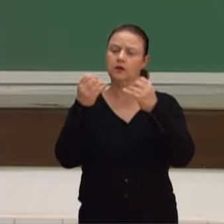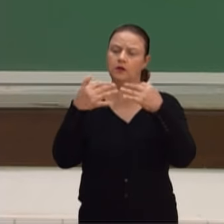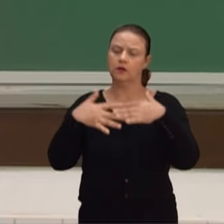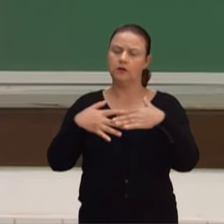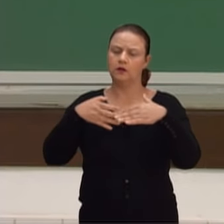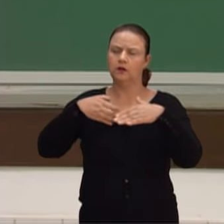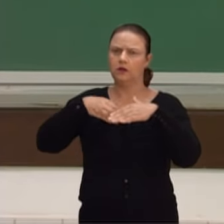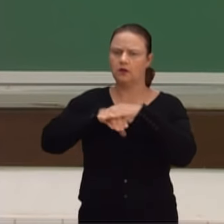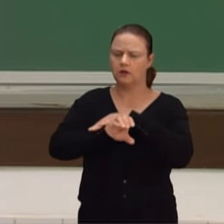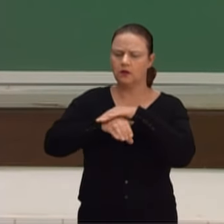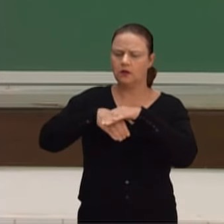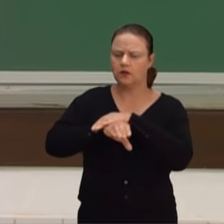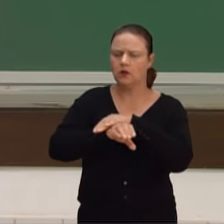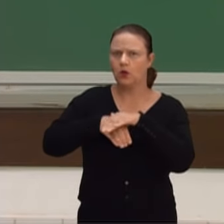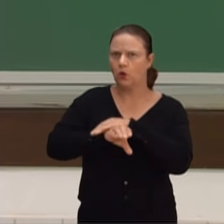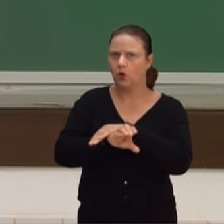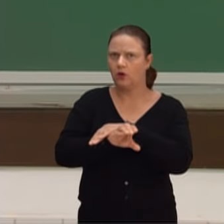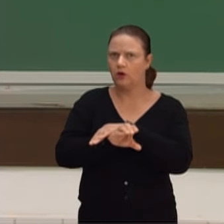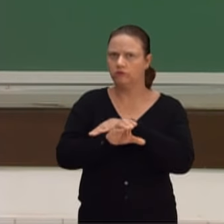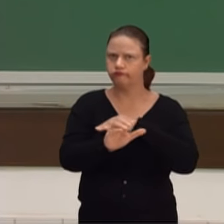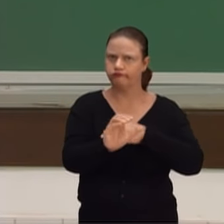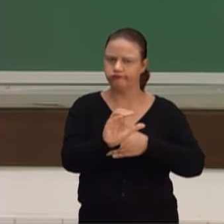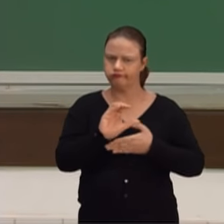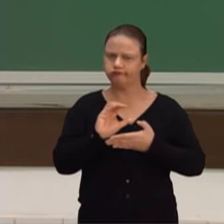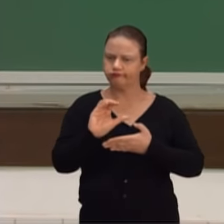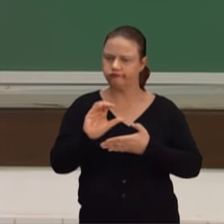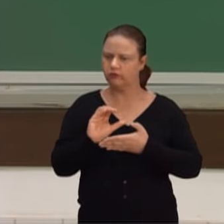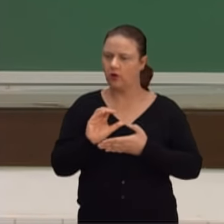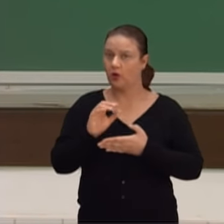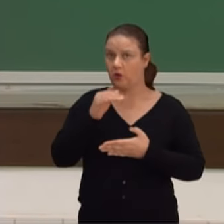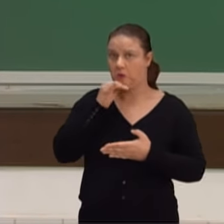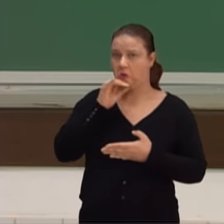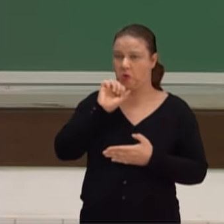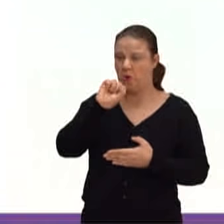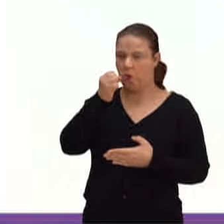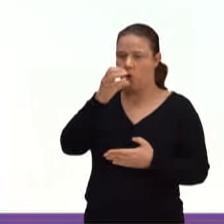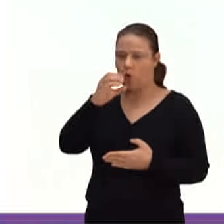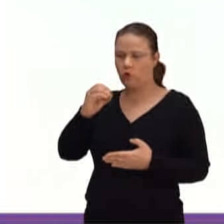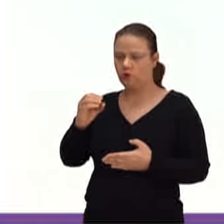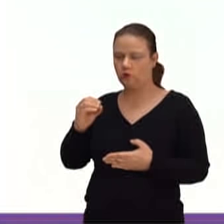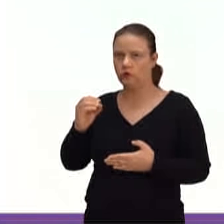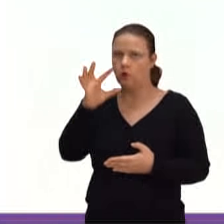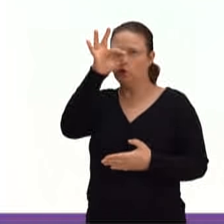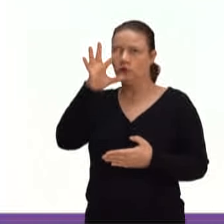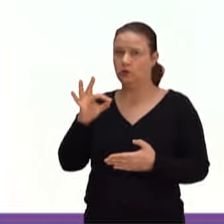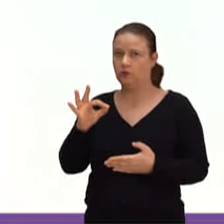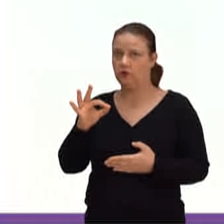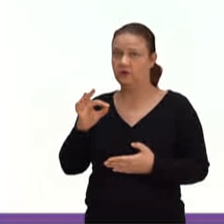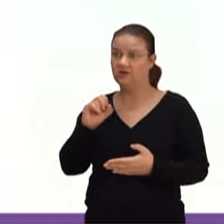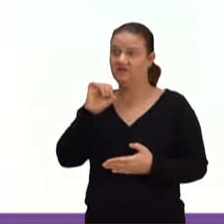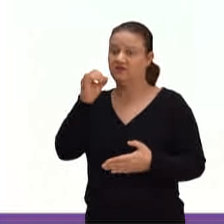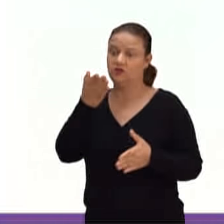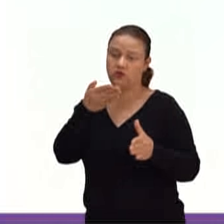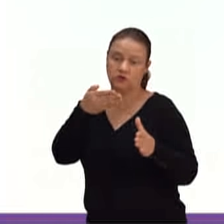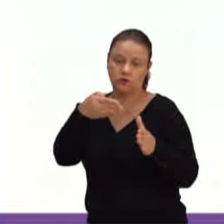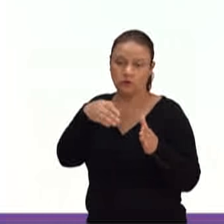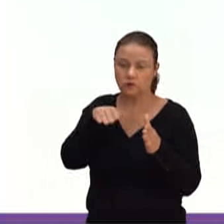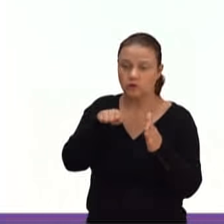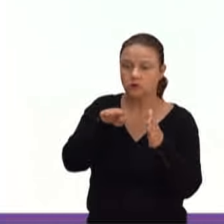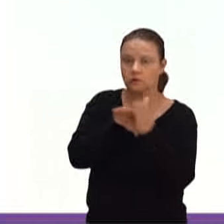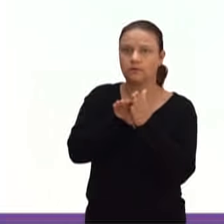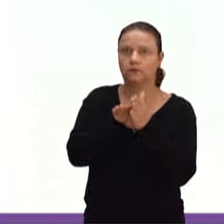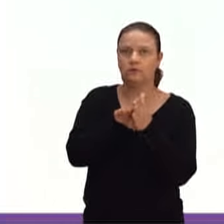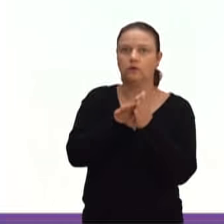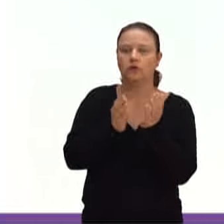negreiro. Olha quanto de lucro vai dar. Eu ganho 800% se a metade chegar ao porto. Ou seja, nem que alguns morram